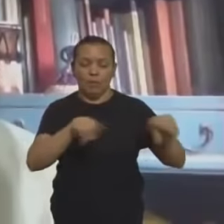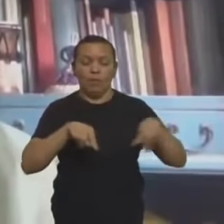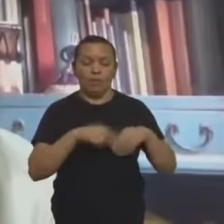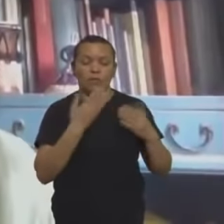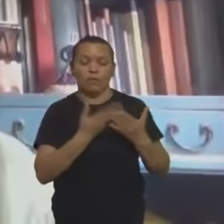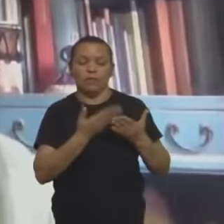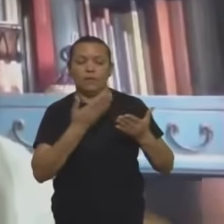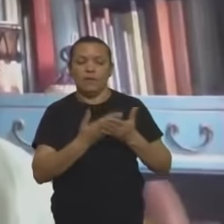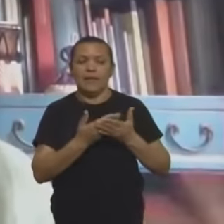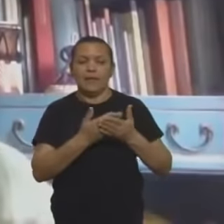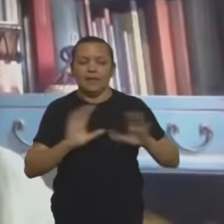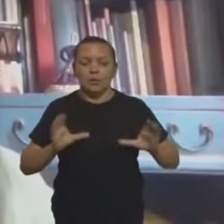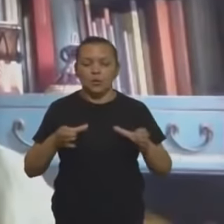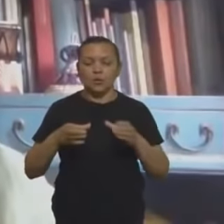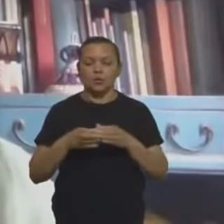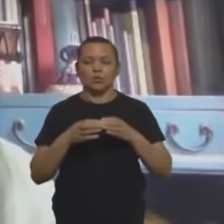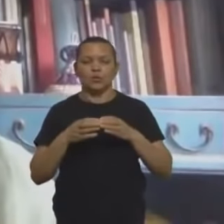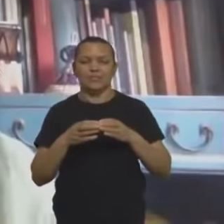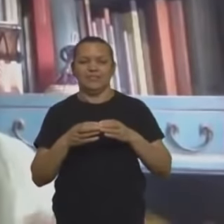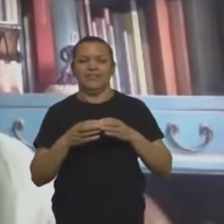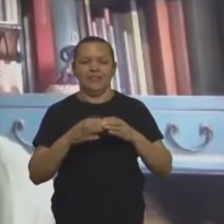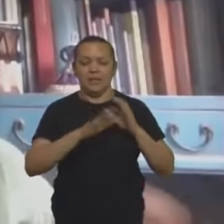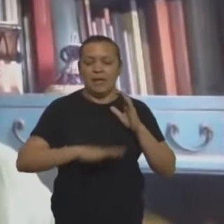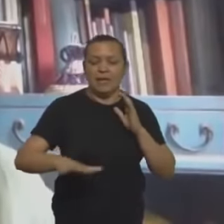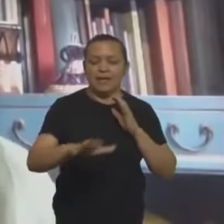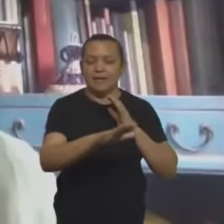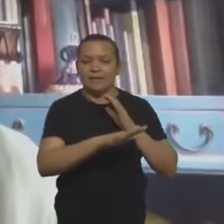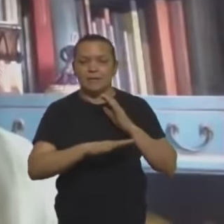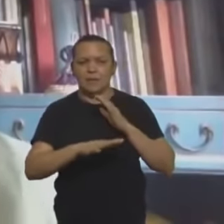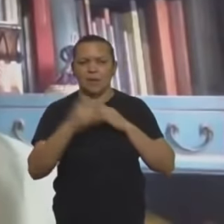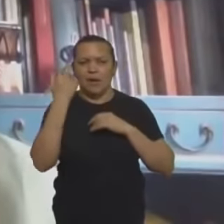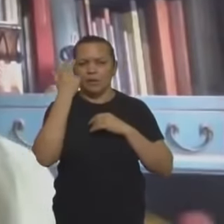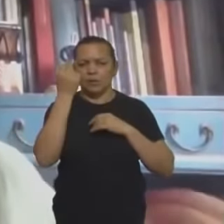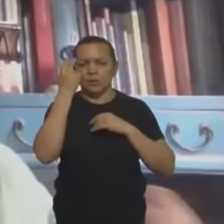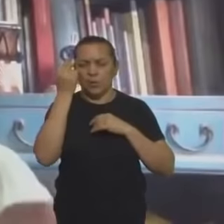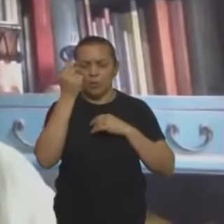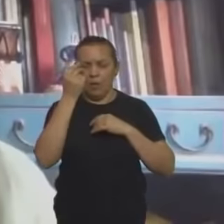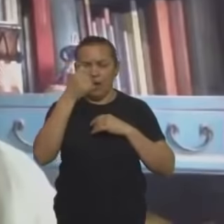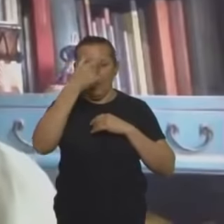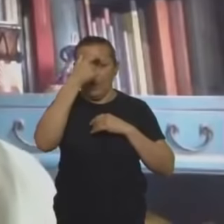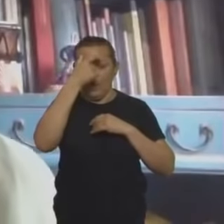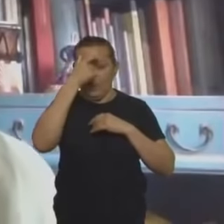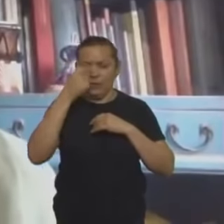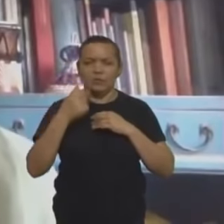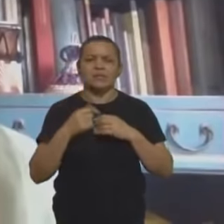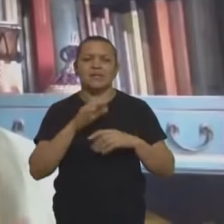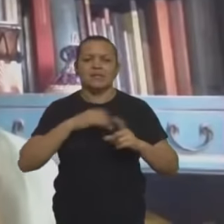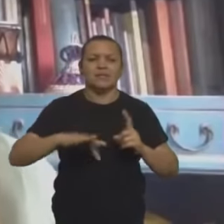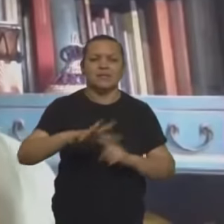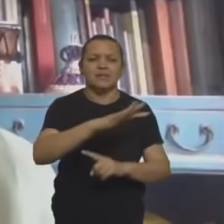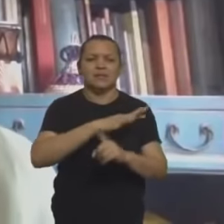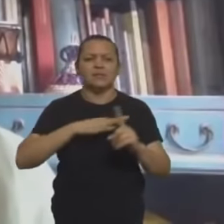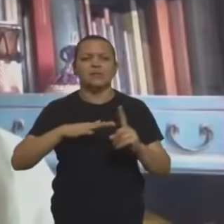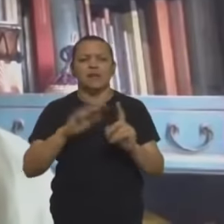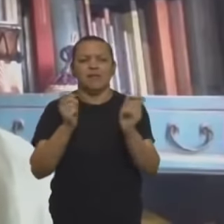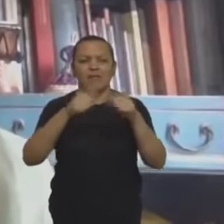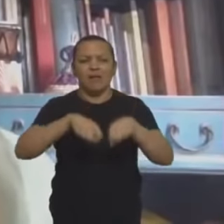aula a coletividade, o espaço comum, a consciência social, essa tomada